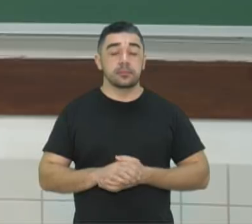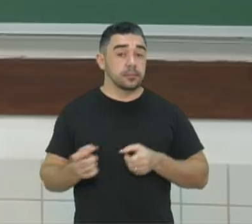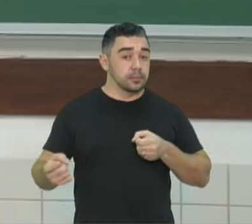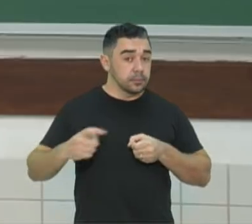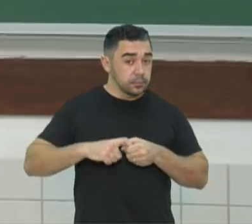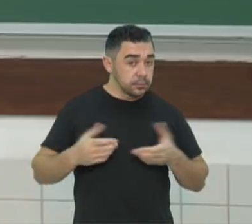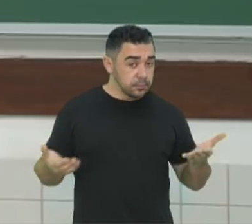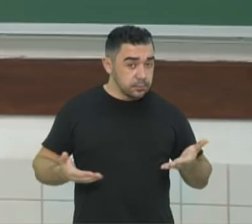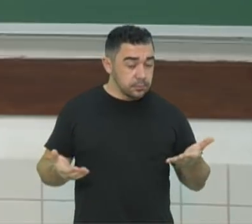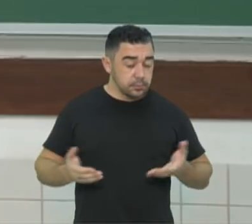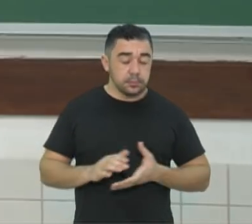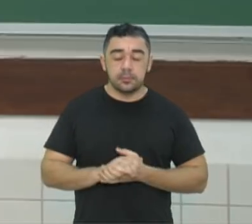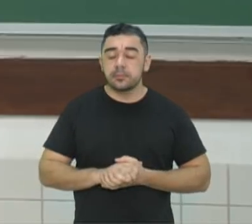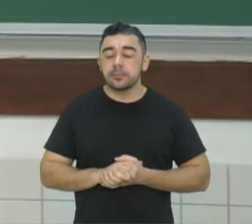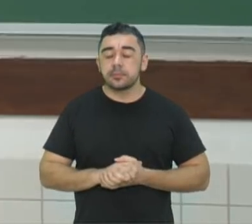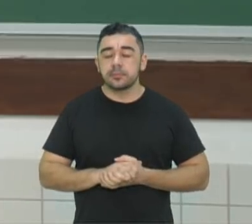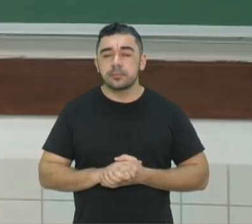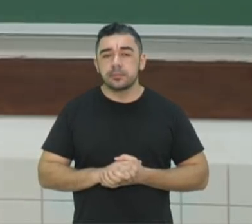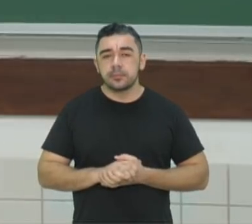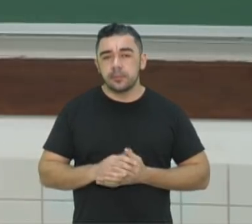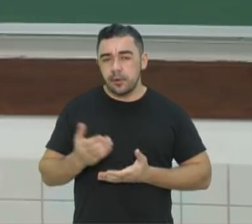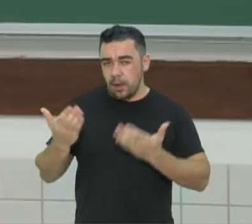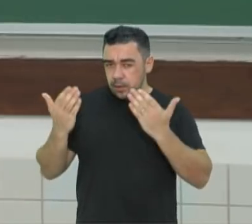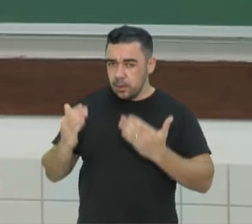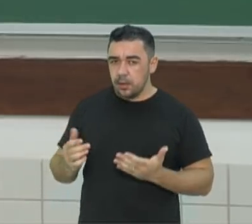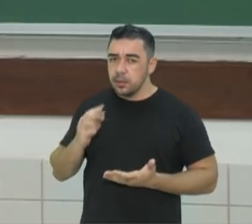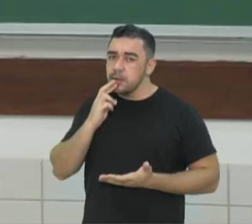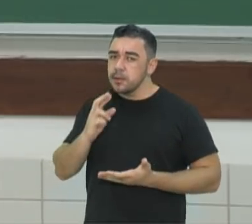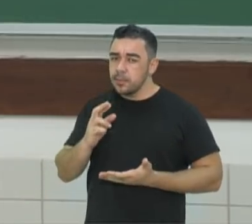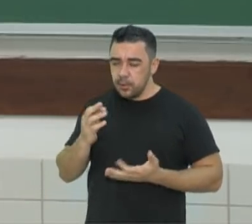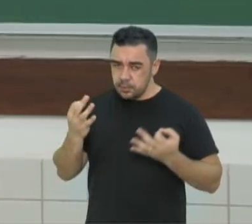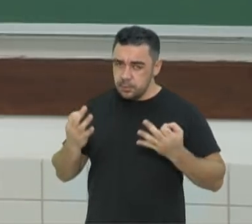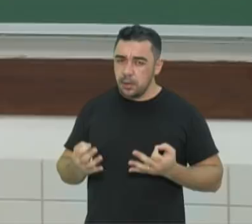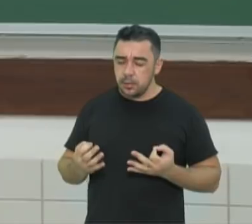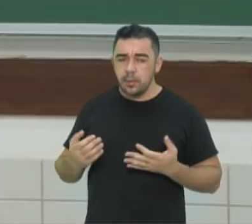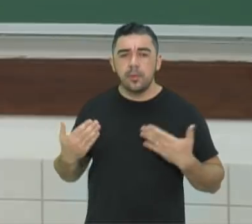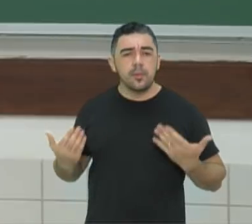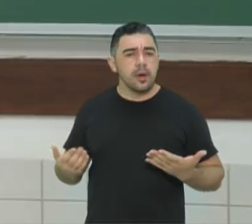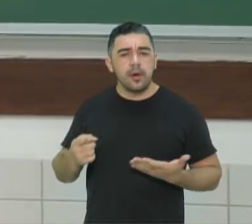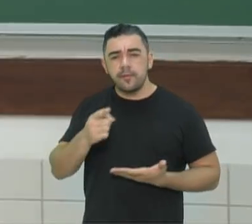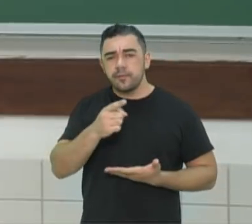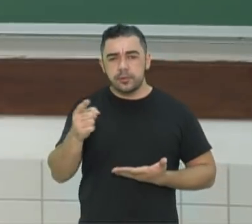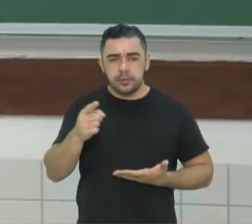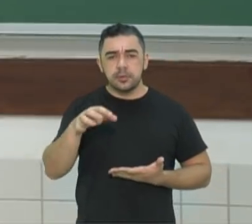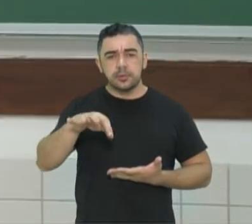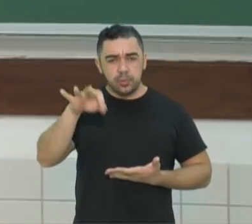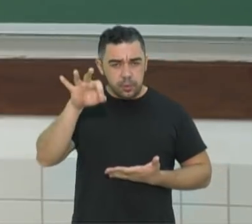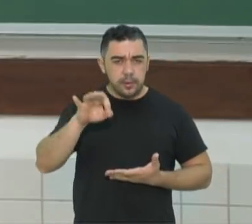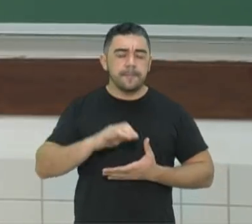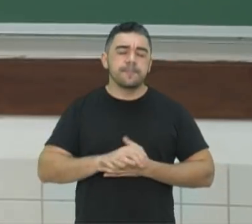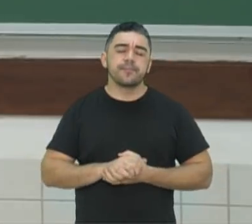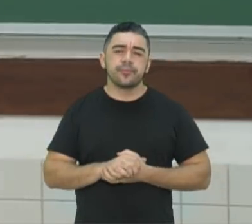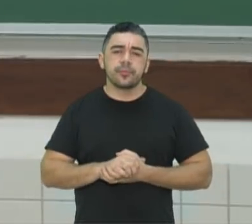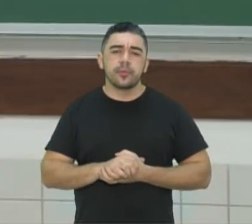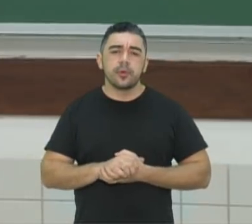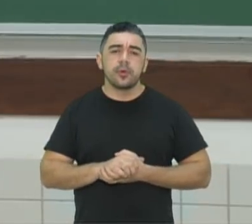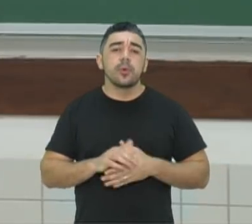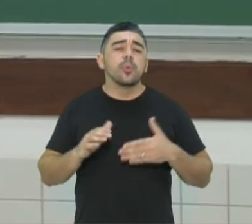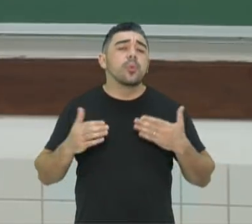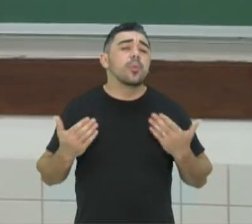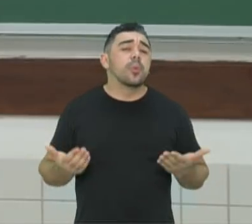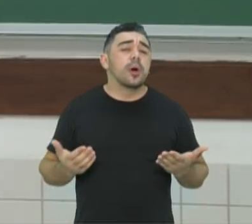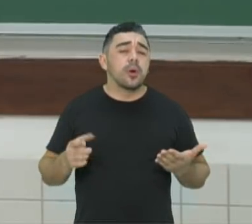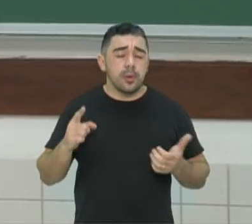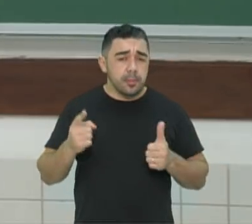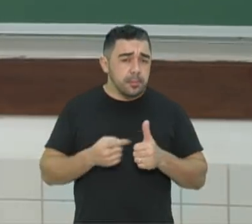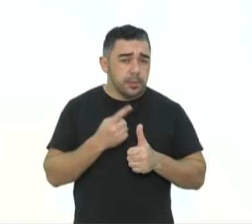Voltando então aqui, para nós analisarmos então a resposta, como foi que vocês fizeram. Então, qual foi